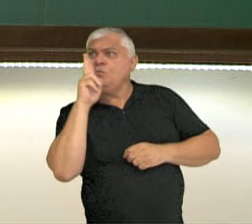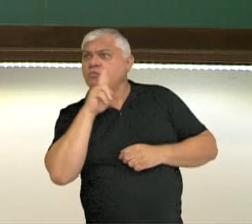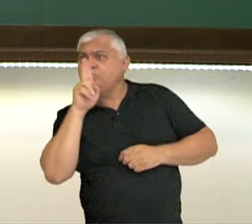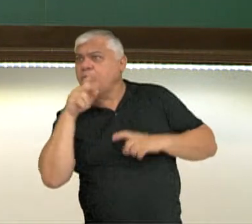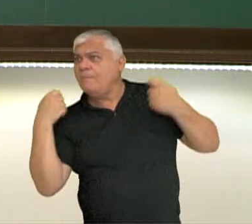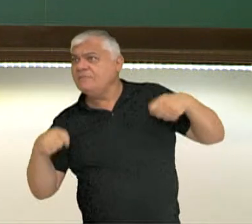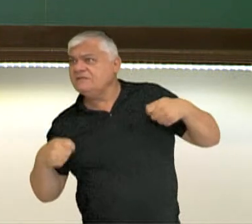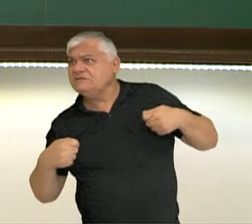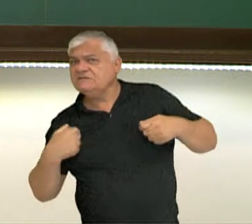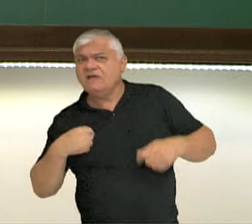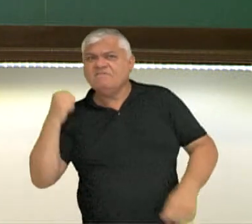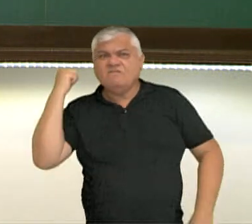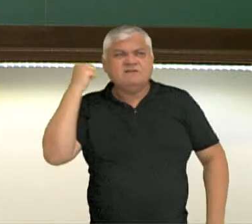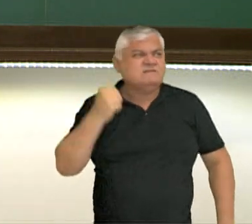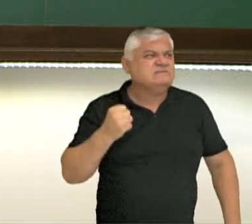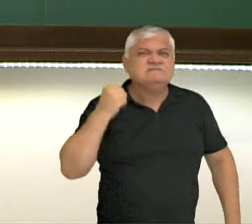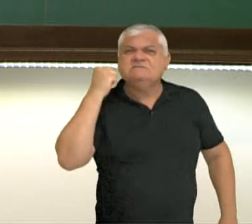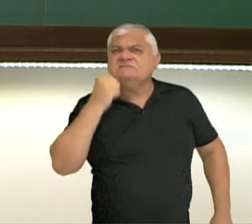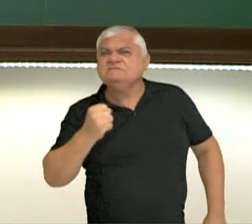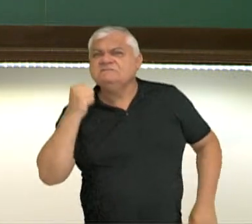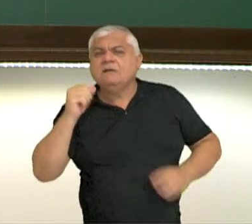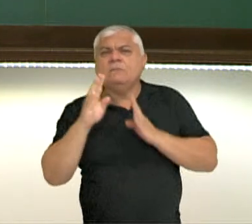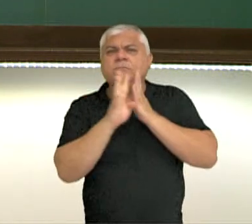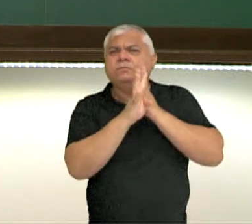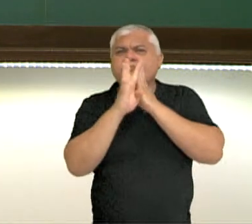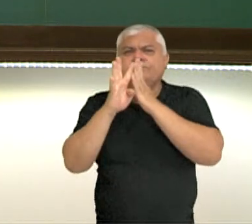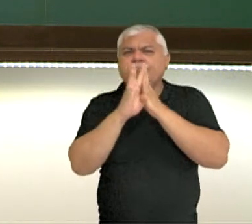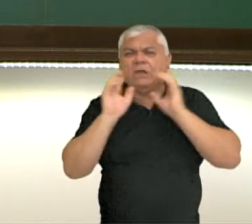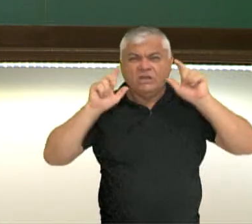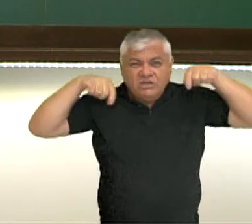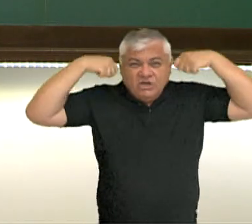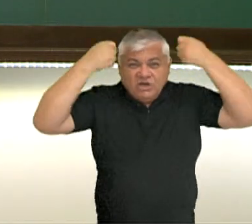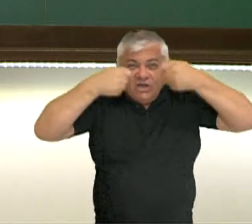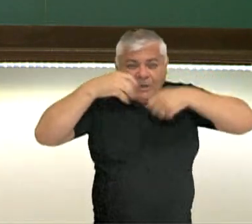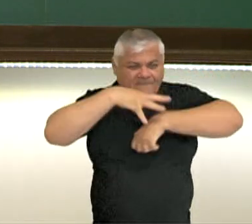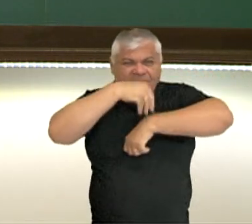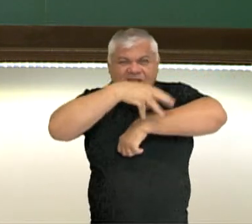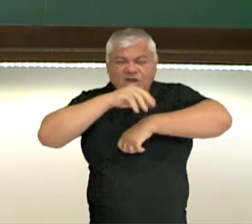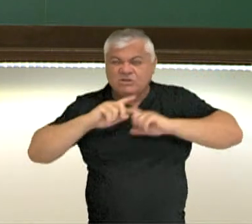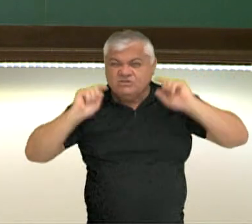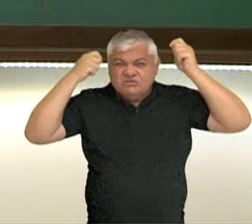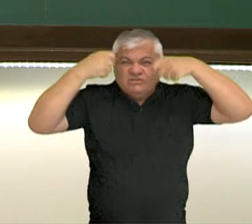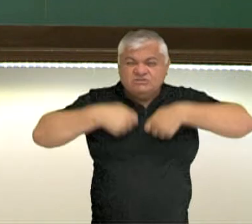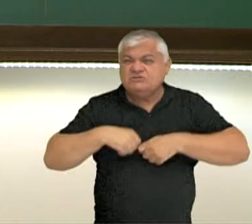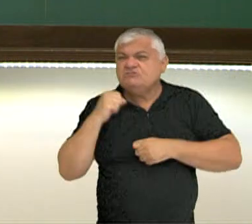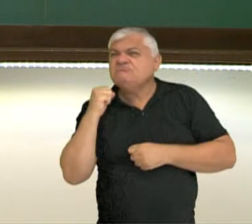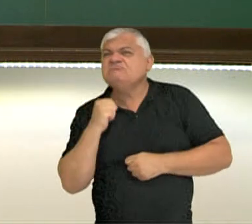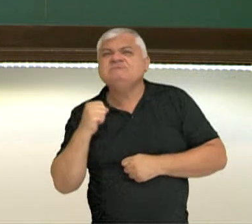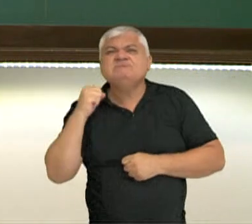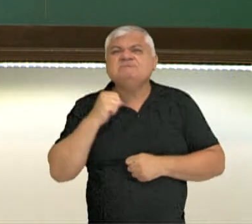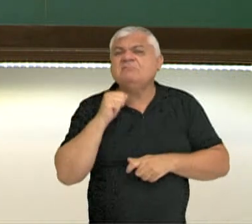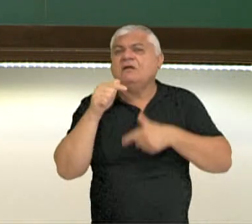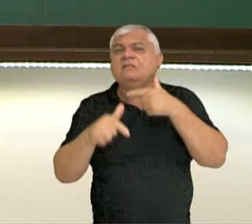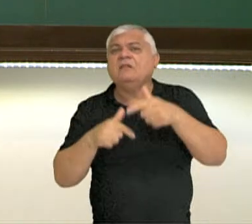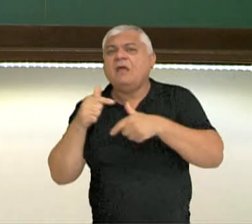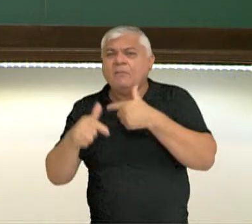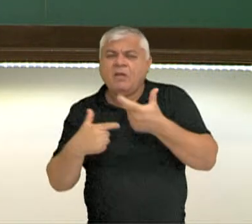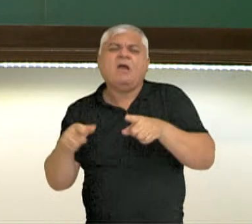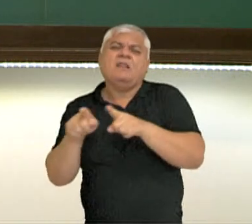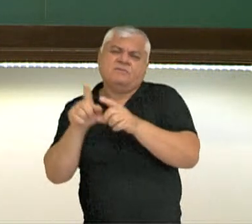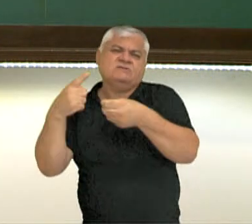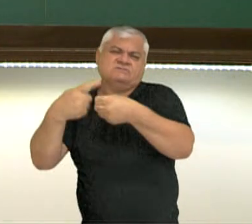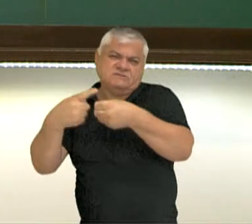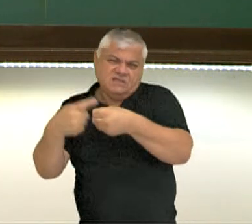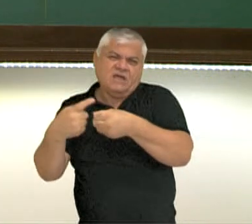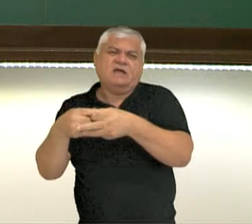Então eles vão lá caçar, são caçadores, alguns grupos são caçadores, a maioria também já passou por processo de urbanização, trabalham em várias outras áreas,